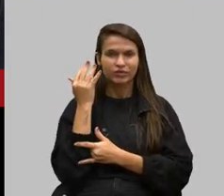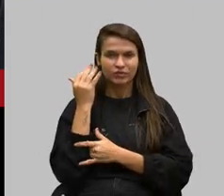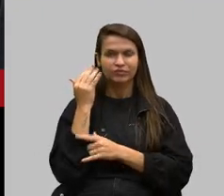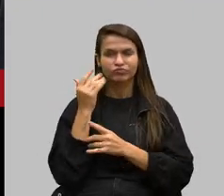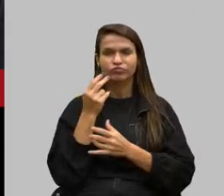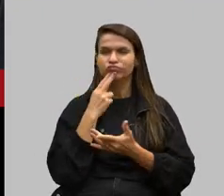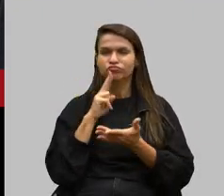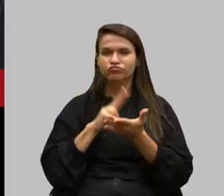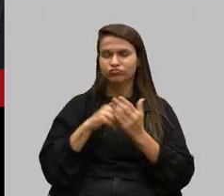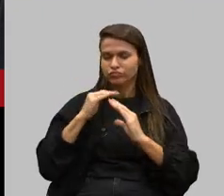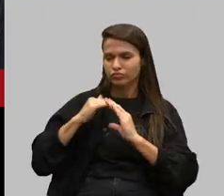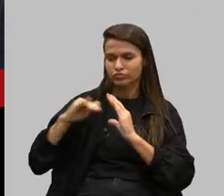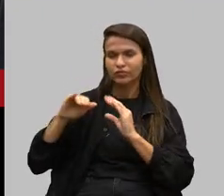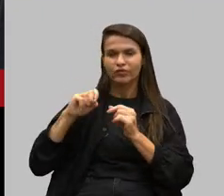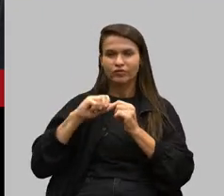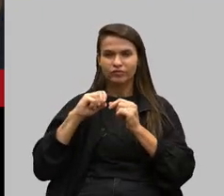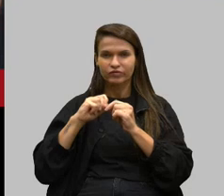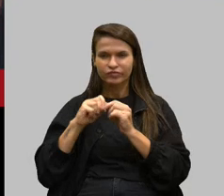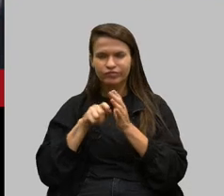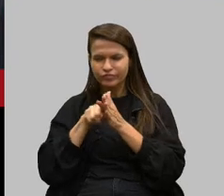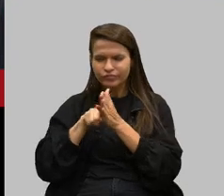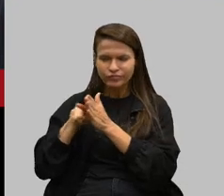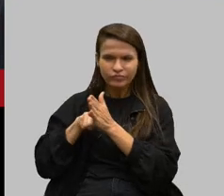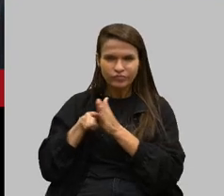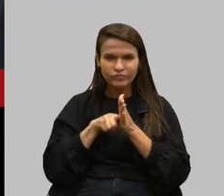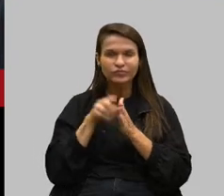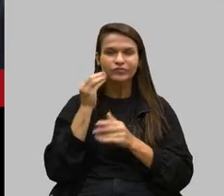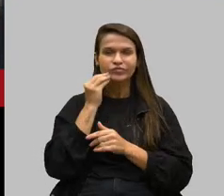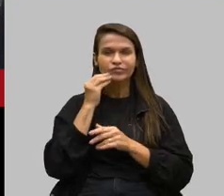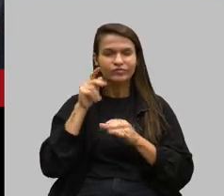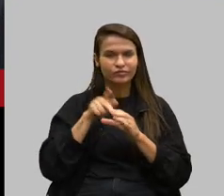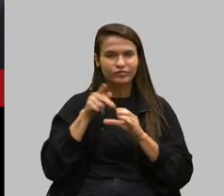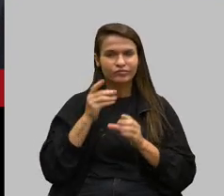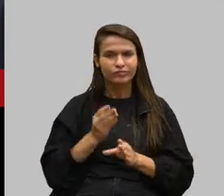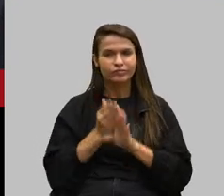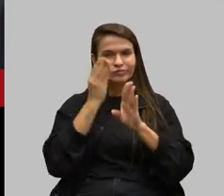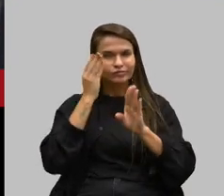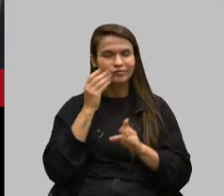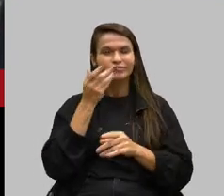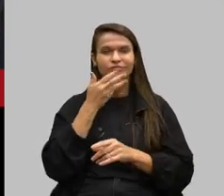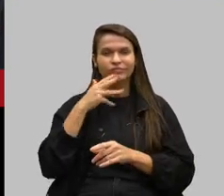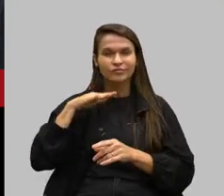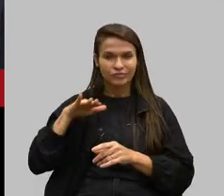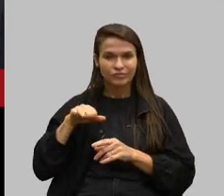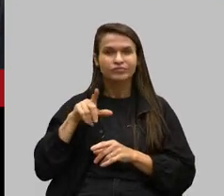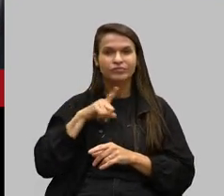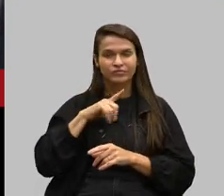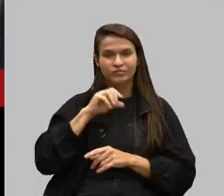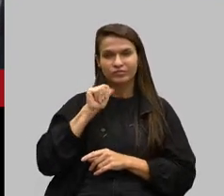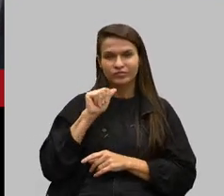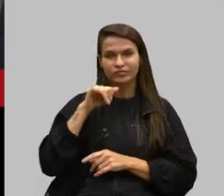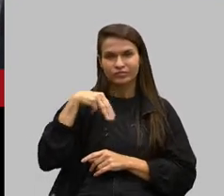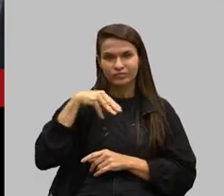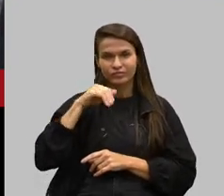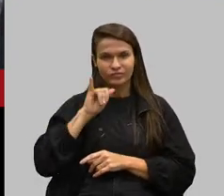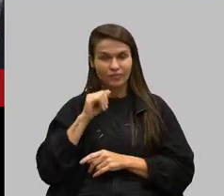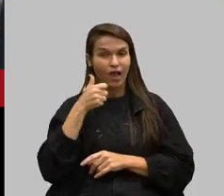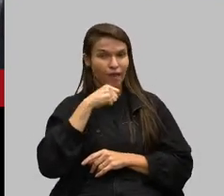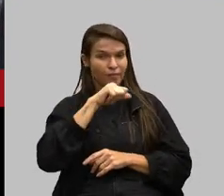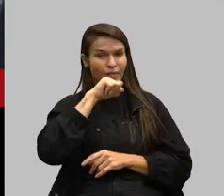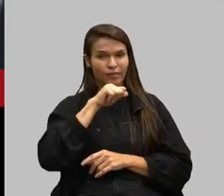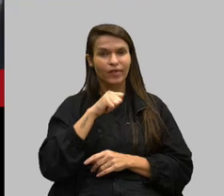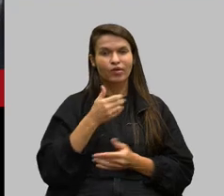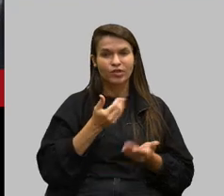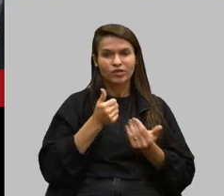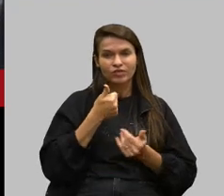Sedex foi feito a triagem desse teste do pezinho identificado que a criança tinha amame a mãe uma jovem de 17 anos